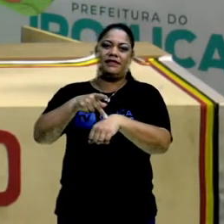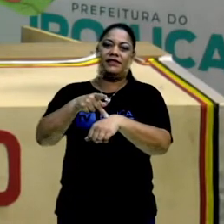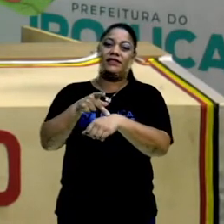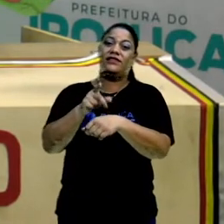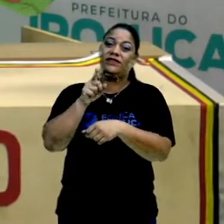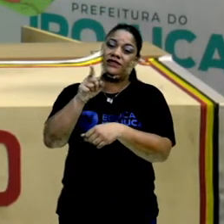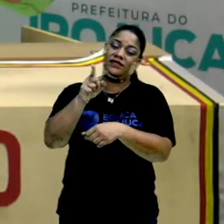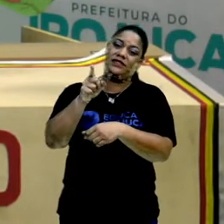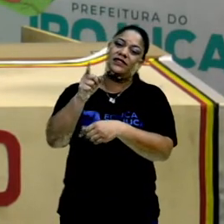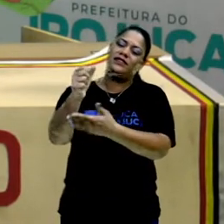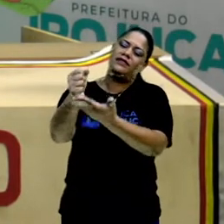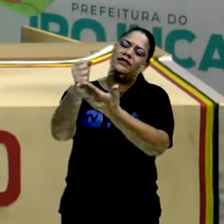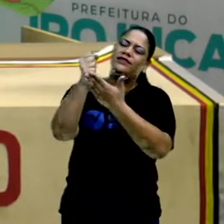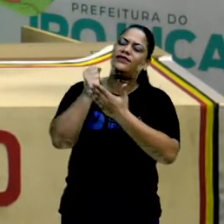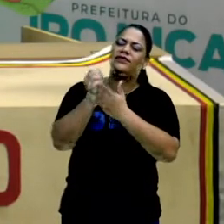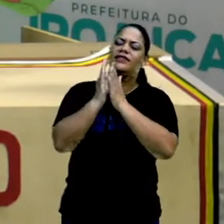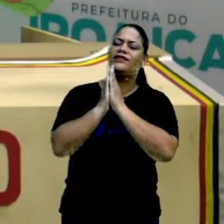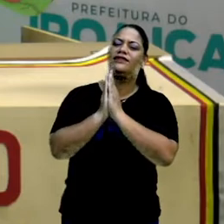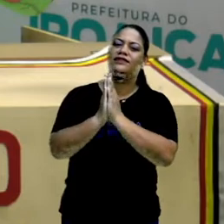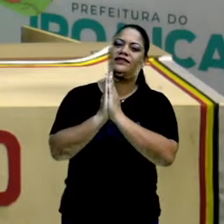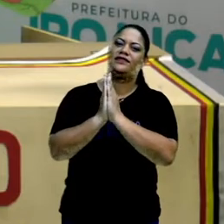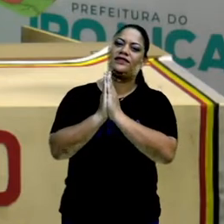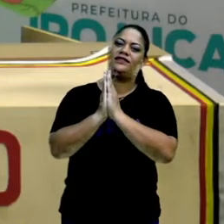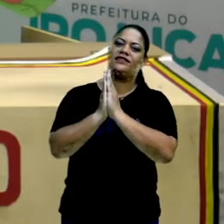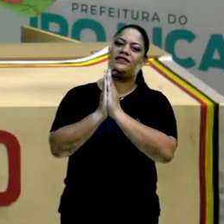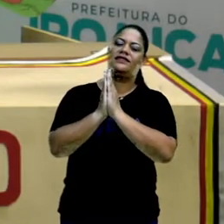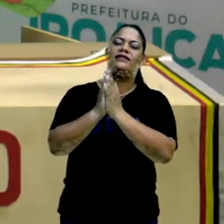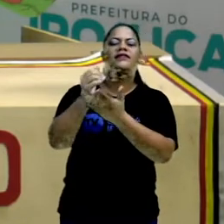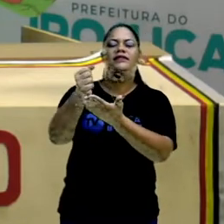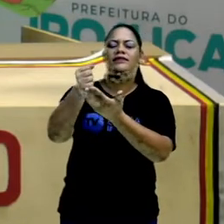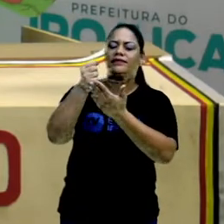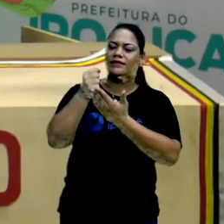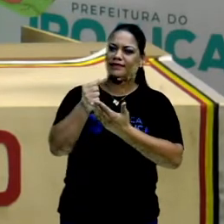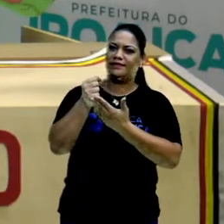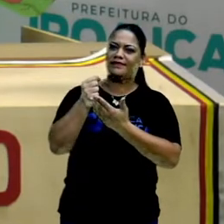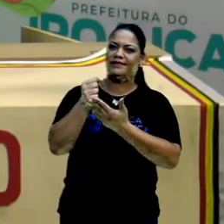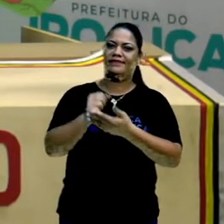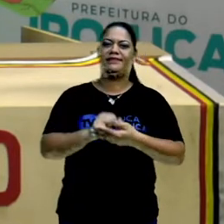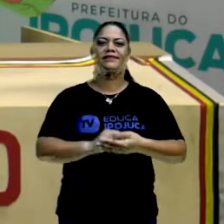a minha ajuda. Por favor, plantinha, me ajude.